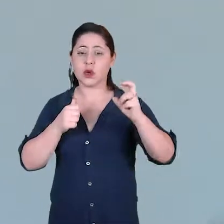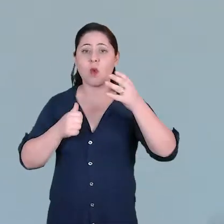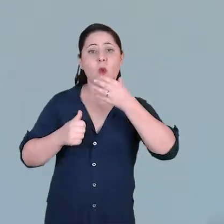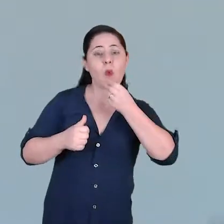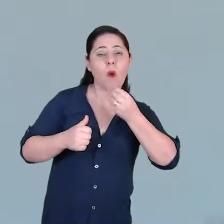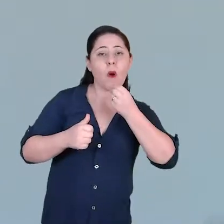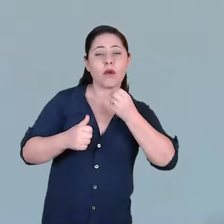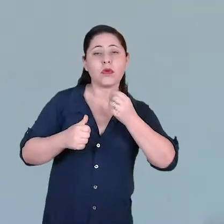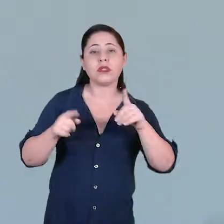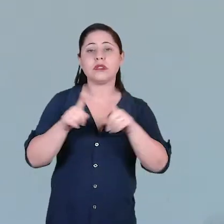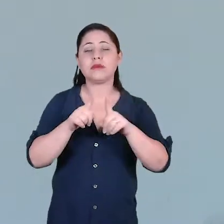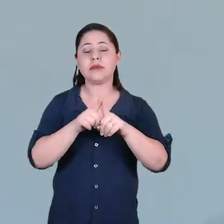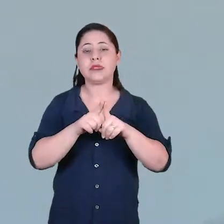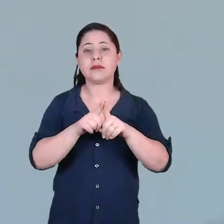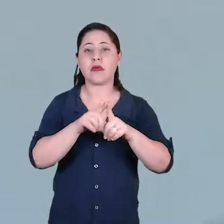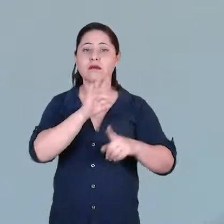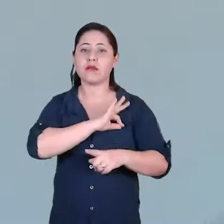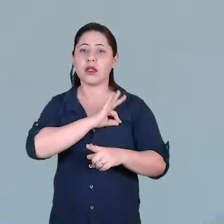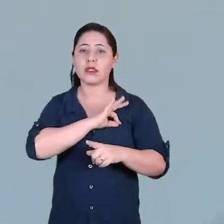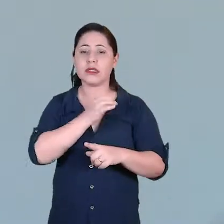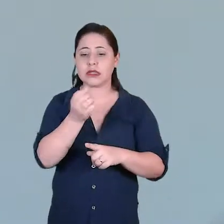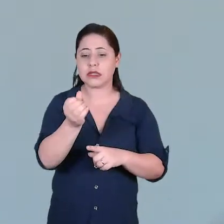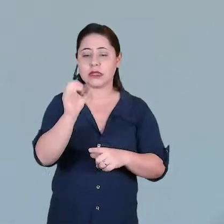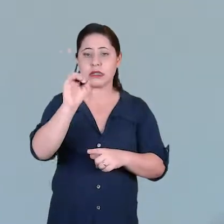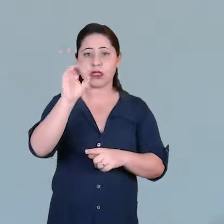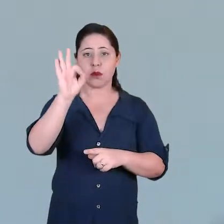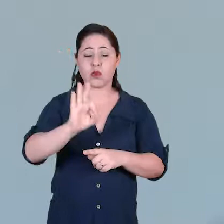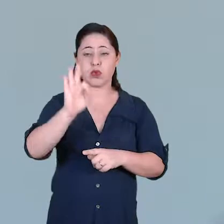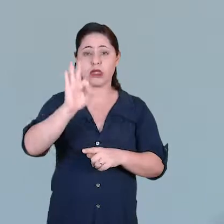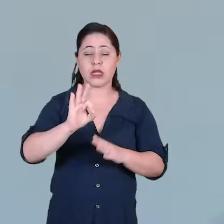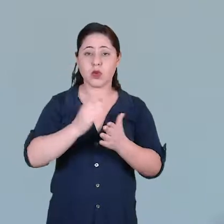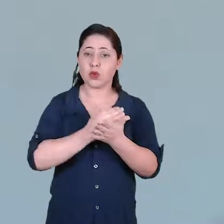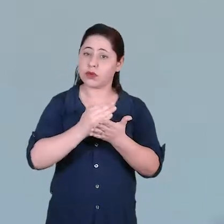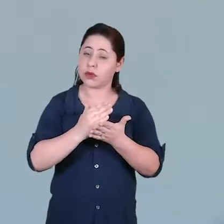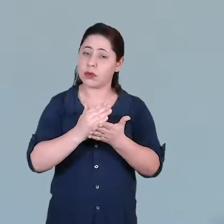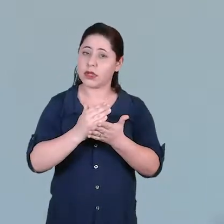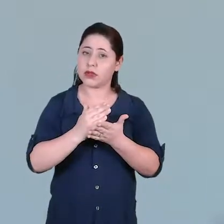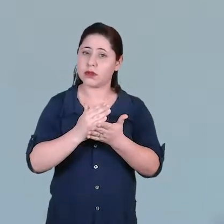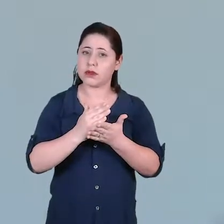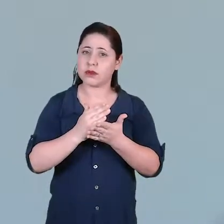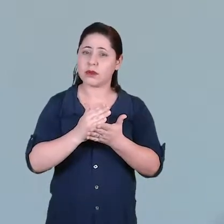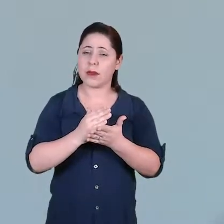aquela renda de 60% inicial. Para se atingir